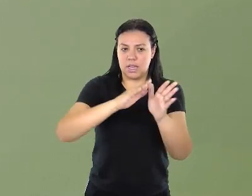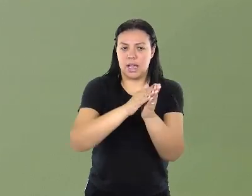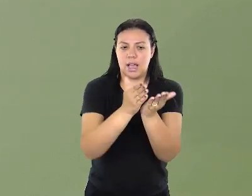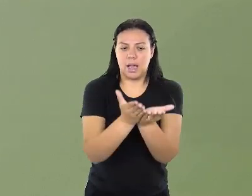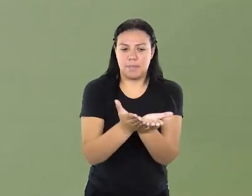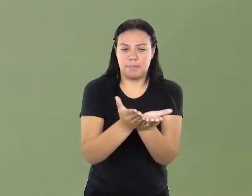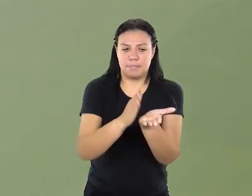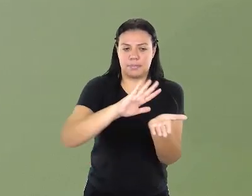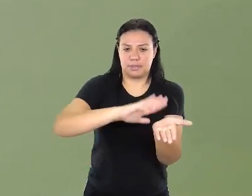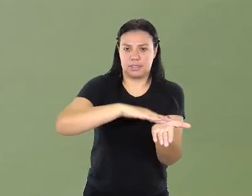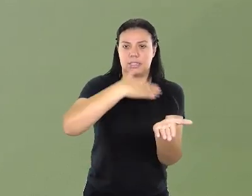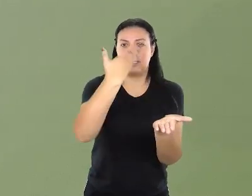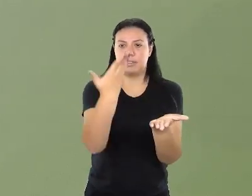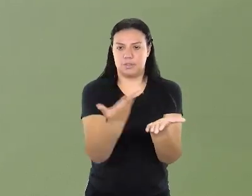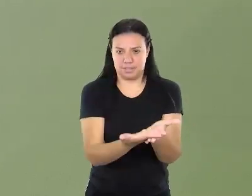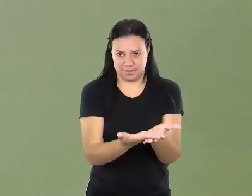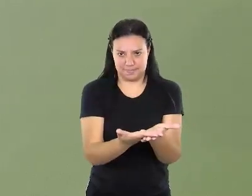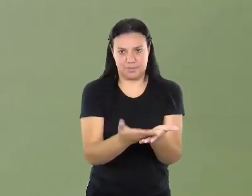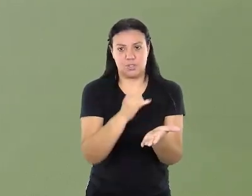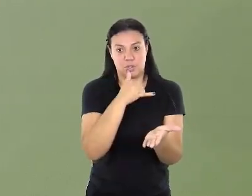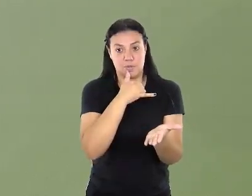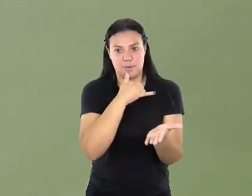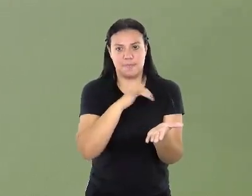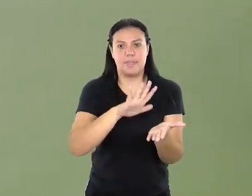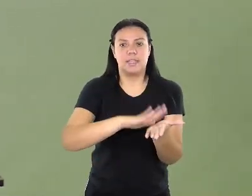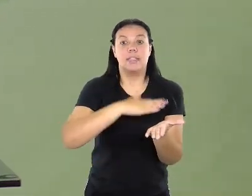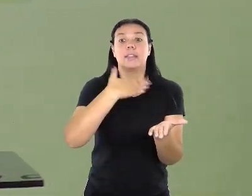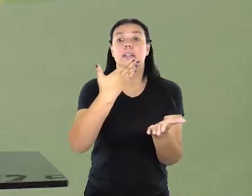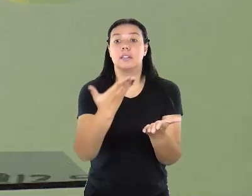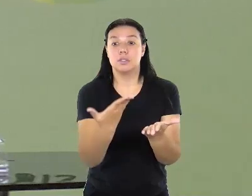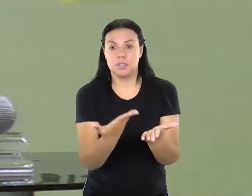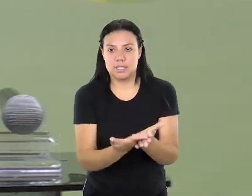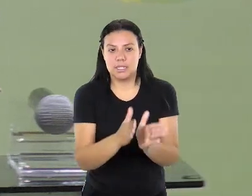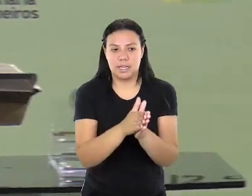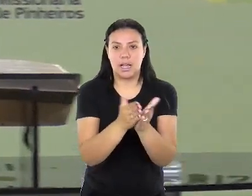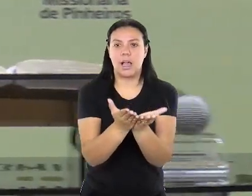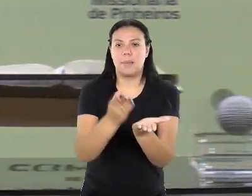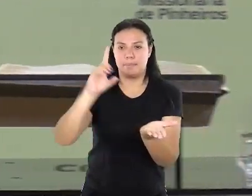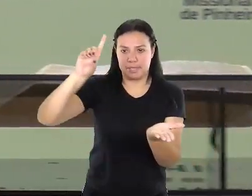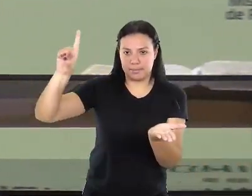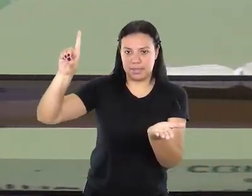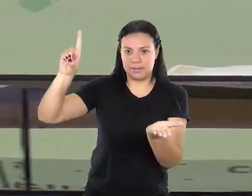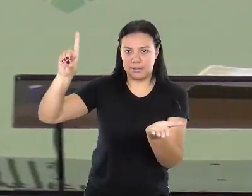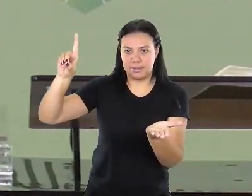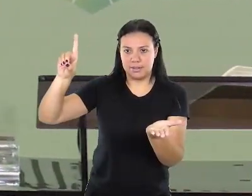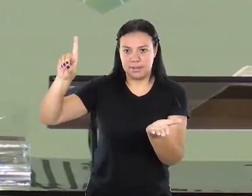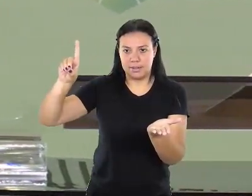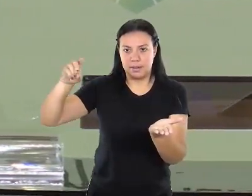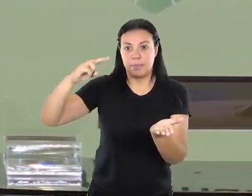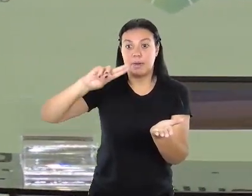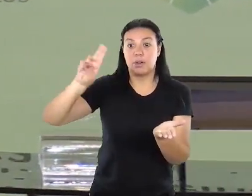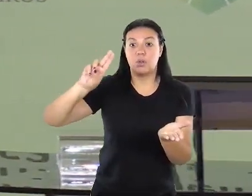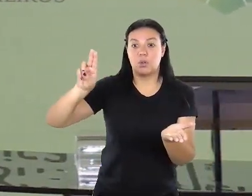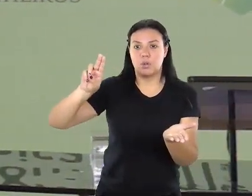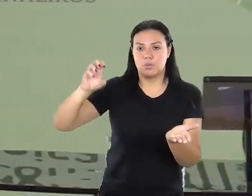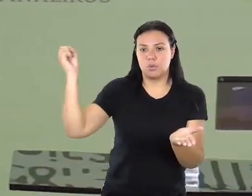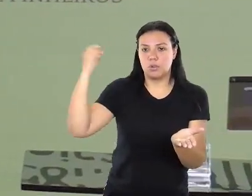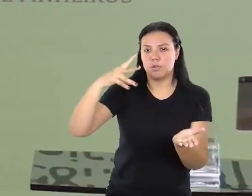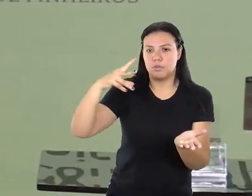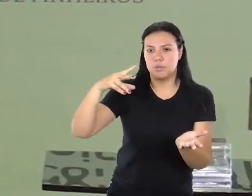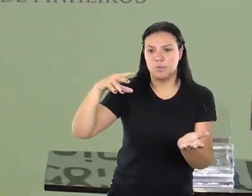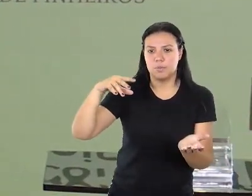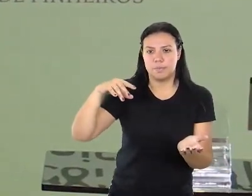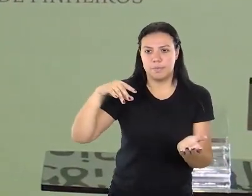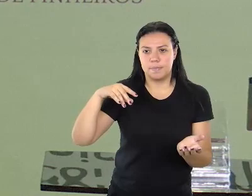Ele pegou o versículo que diz: quão formosos são os pés que anunciam as